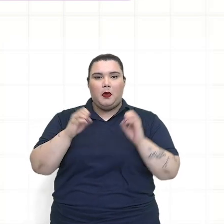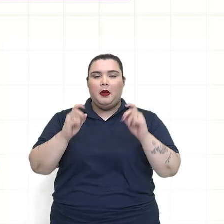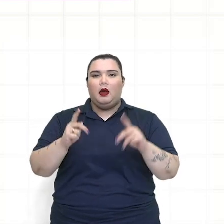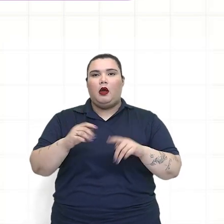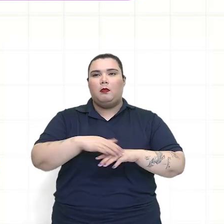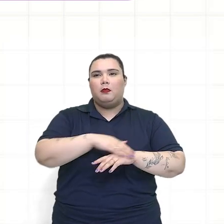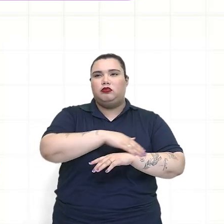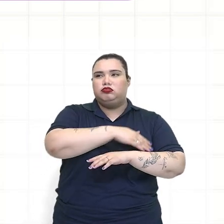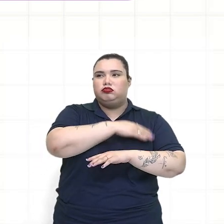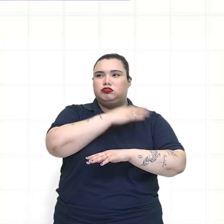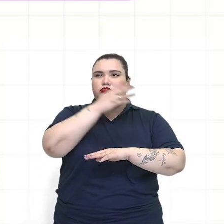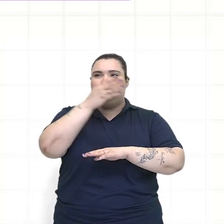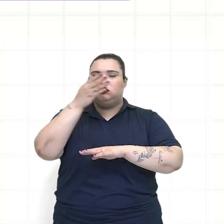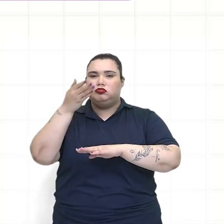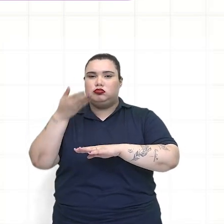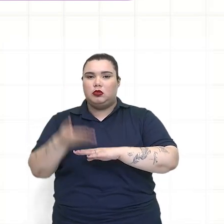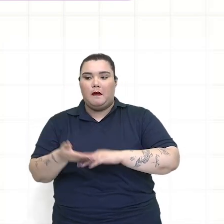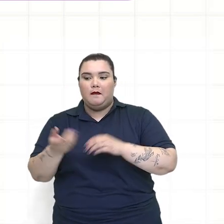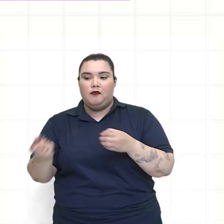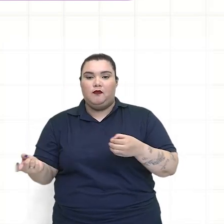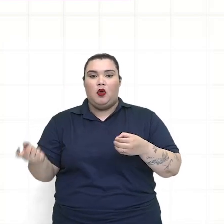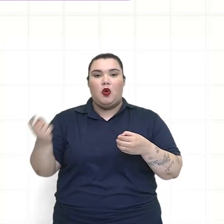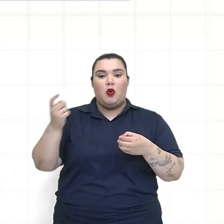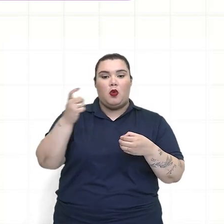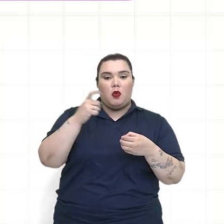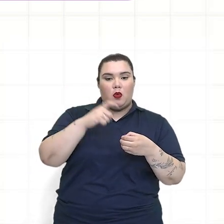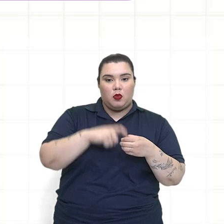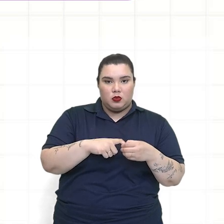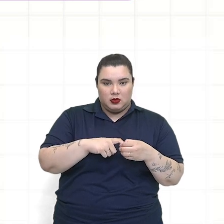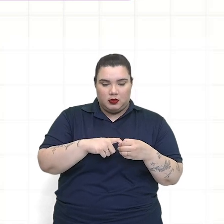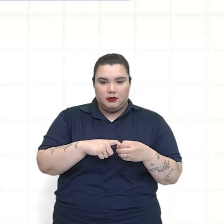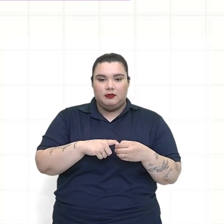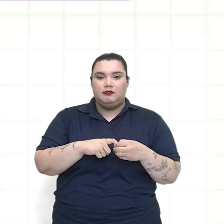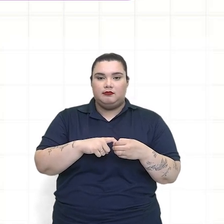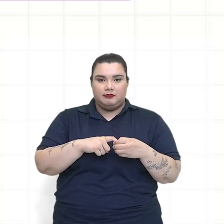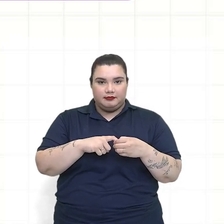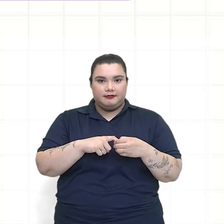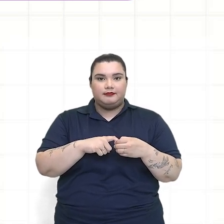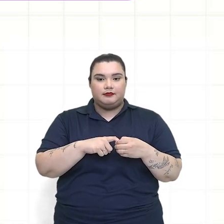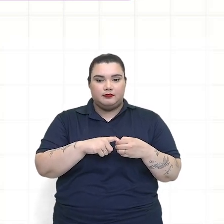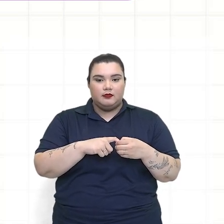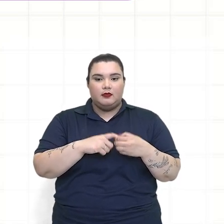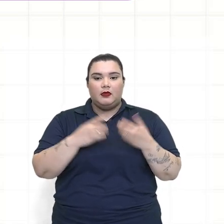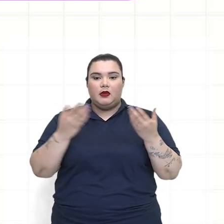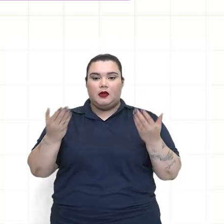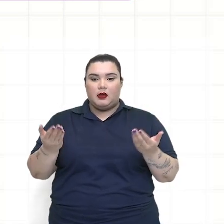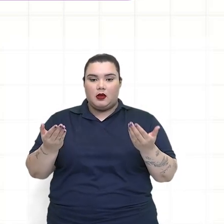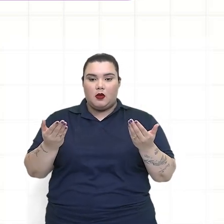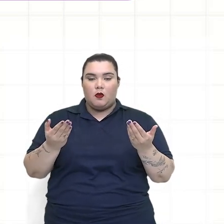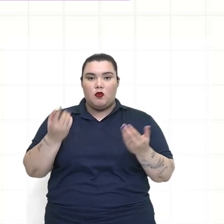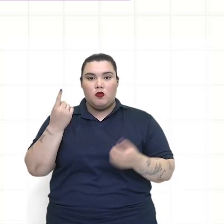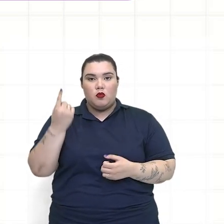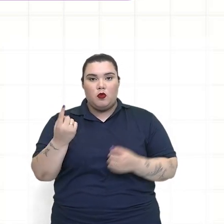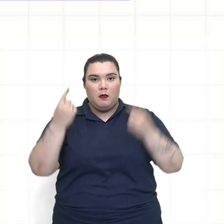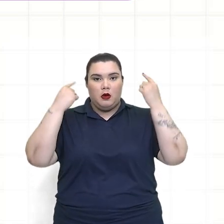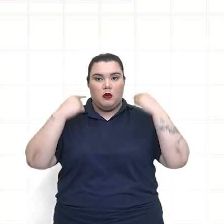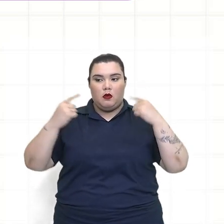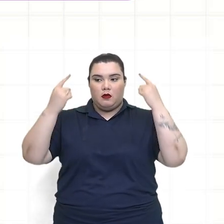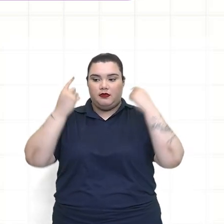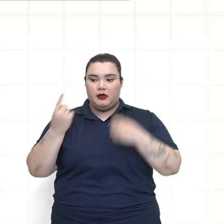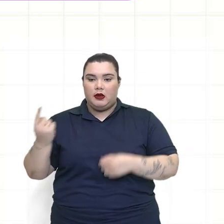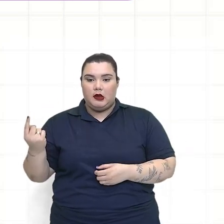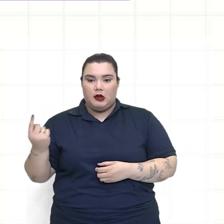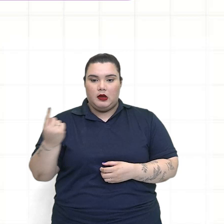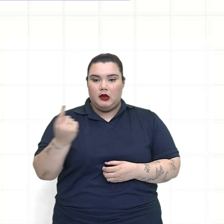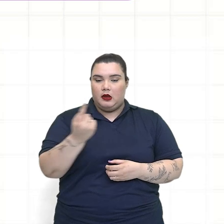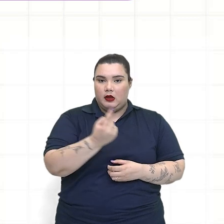do dia, o que acontecia? Quando elas retornavam para o cercado, para cada ovelha que